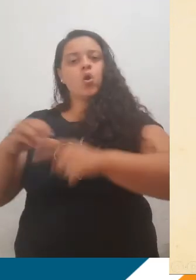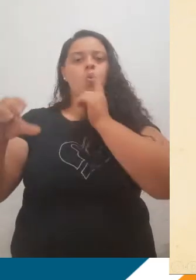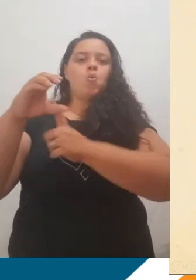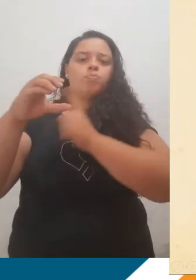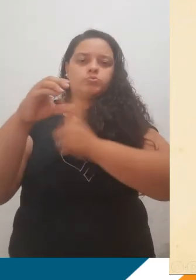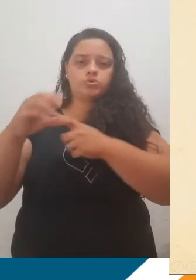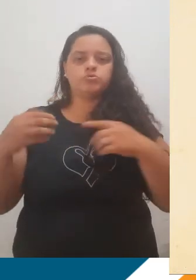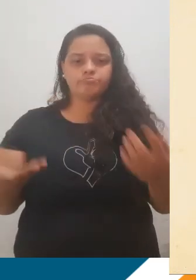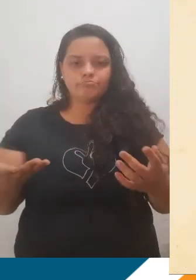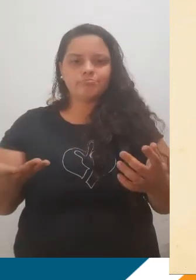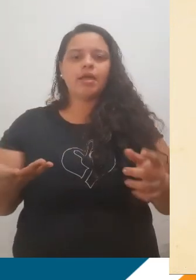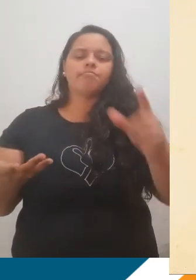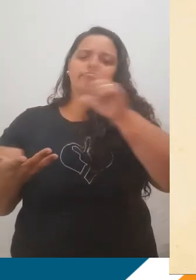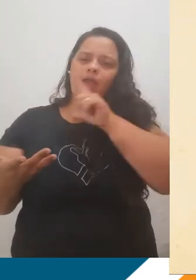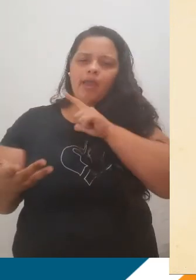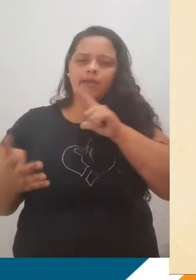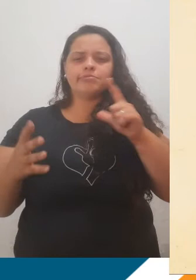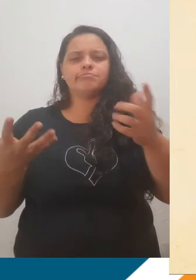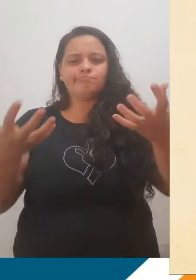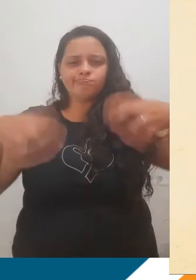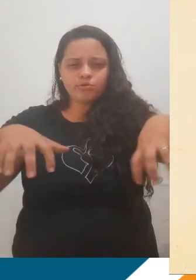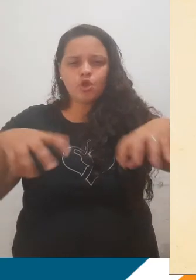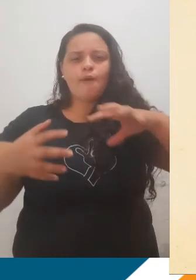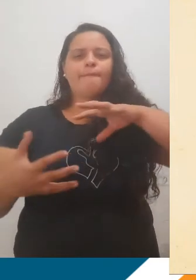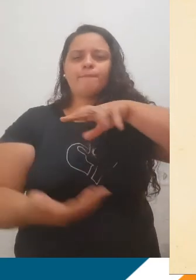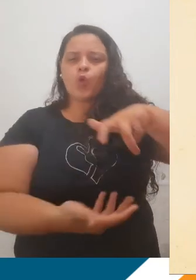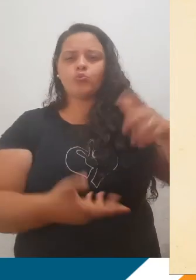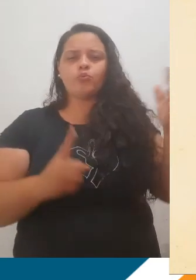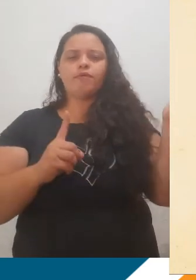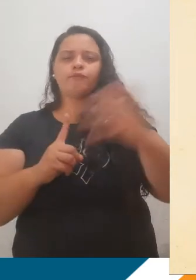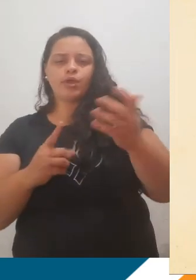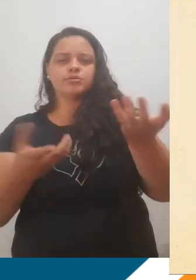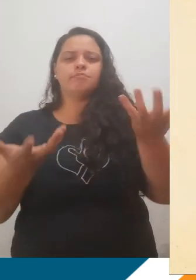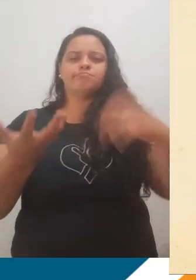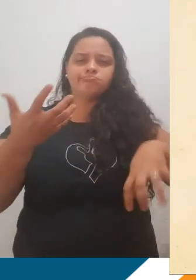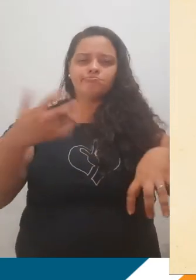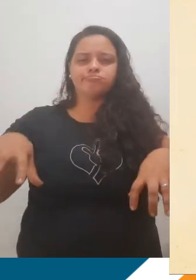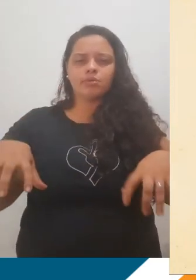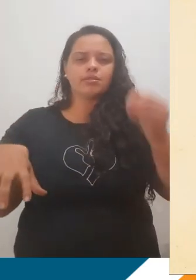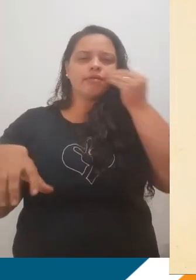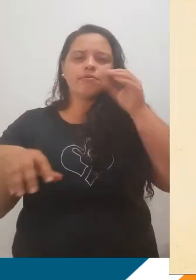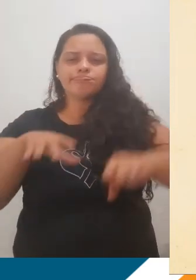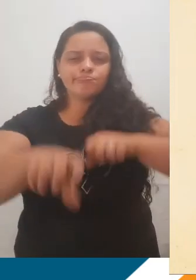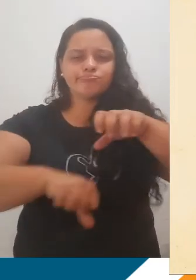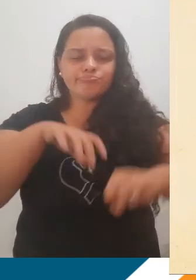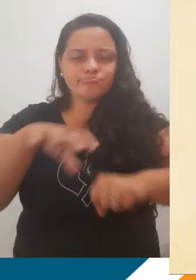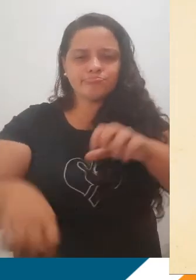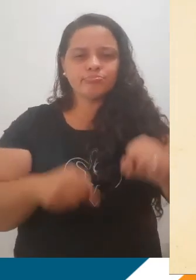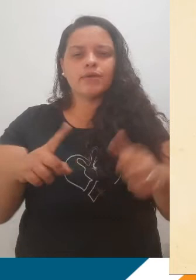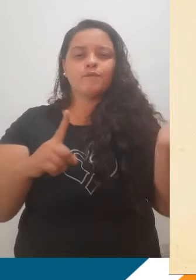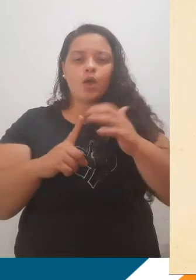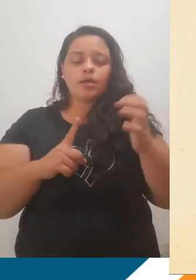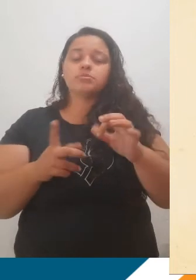né? Então essa bipolarização, essa divisão do mundo em áreas de influência, essa briga por áreas de influência entre esses dois países,